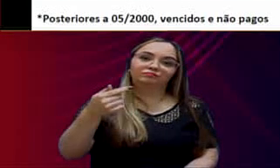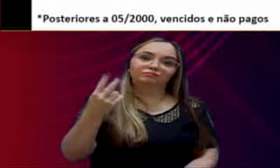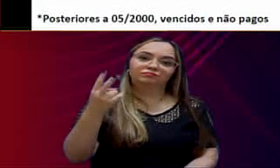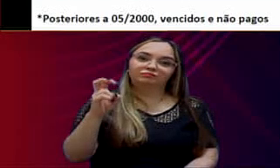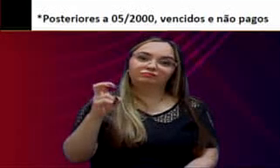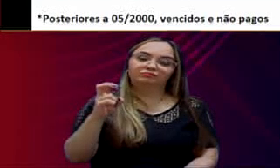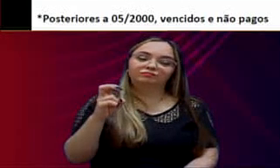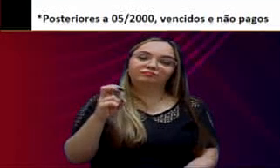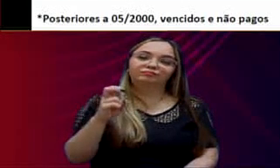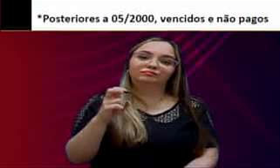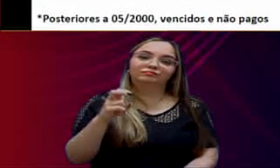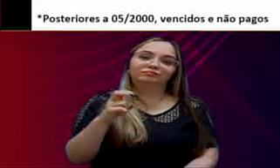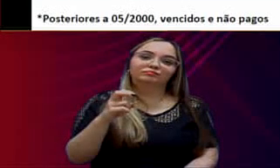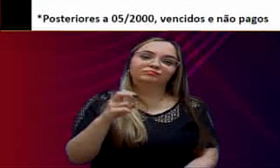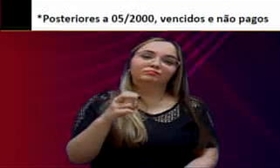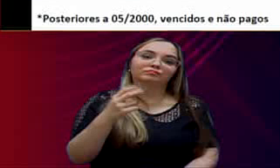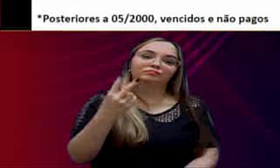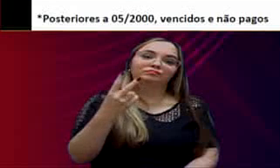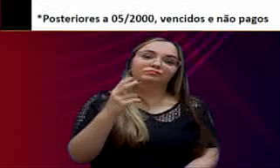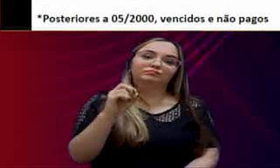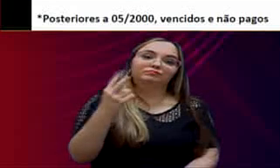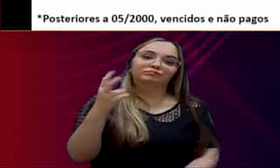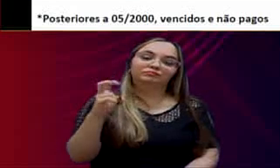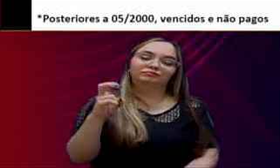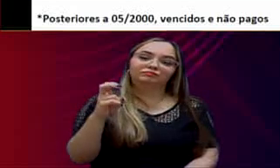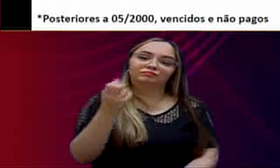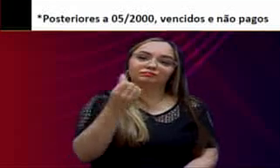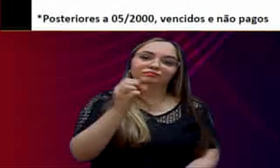2025 6 milhões